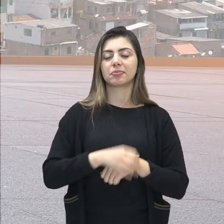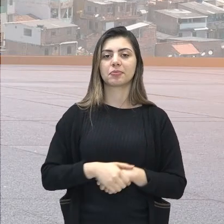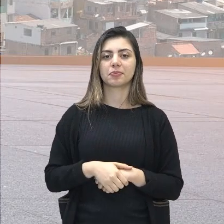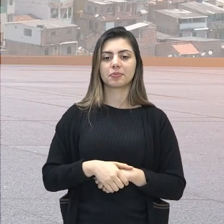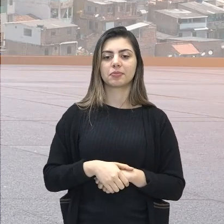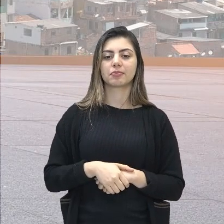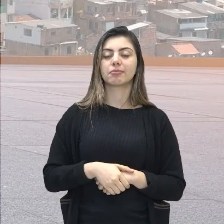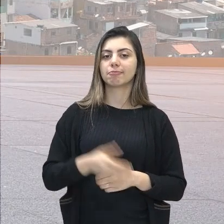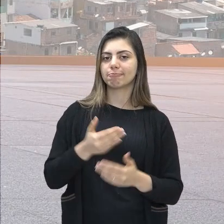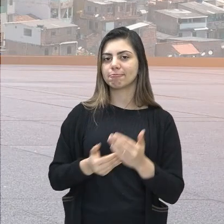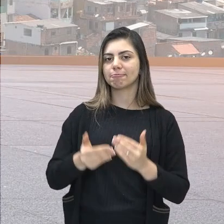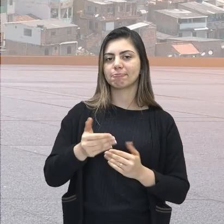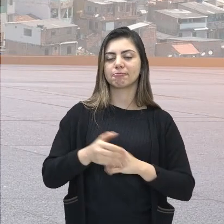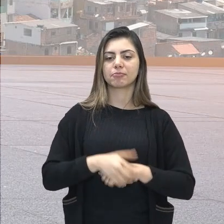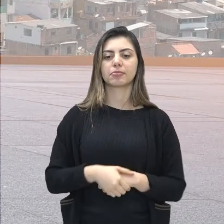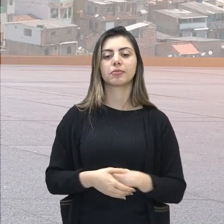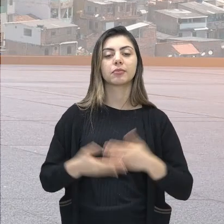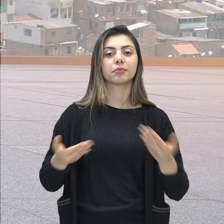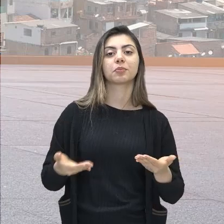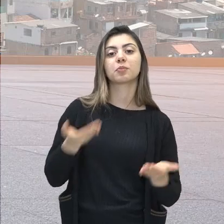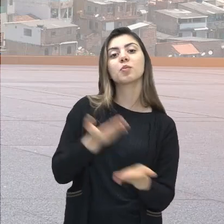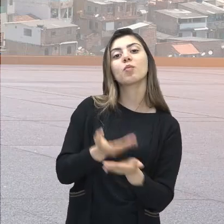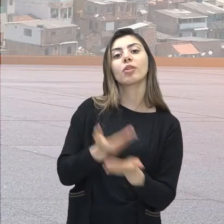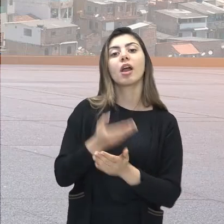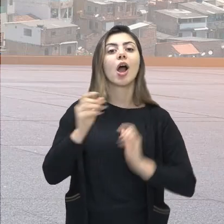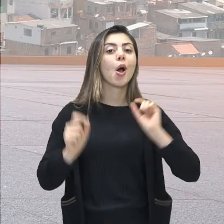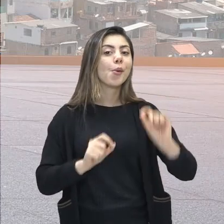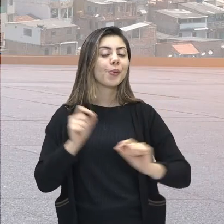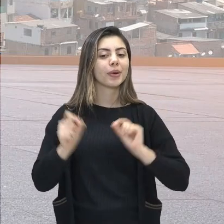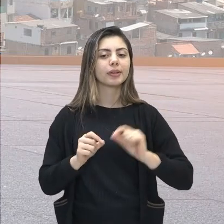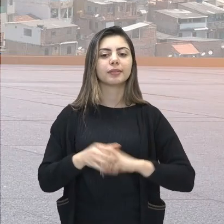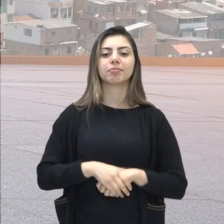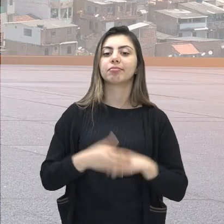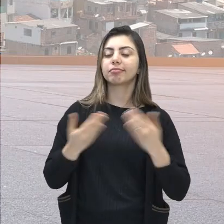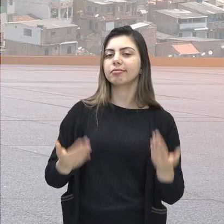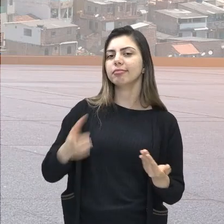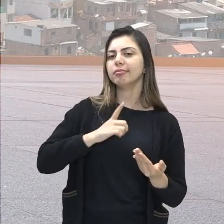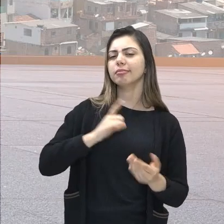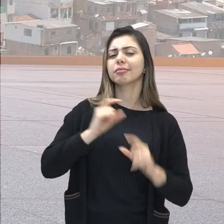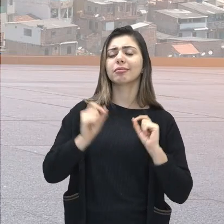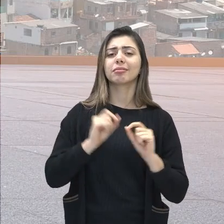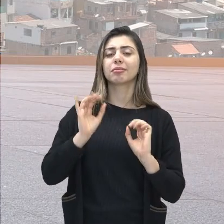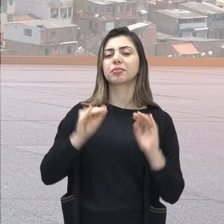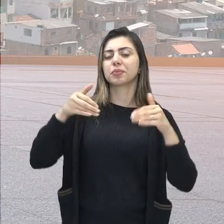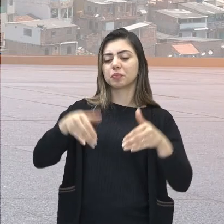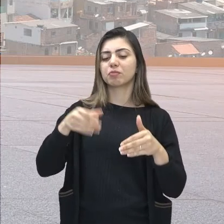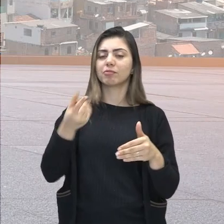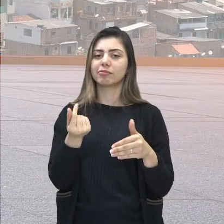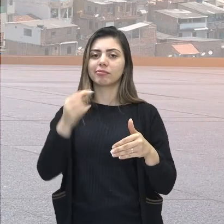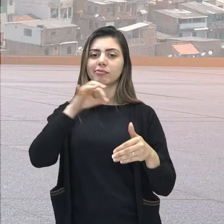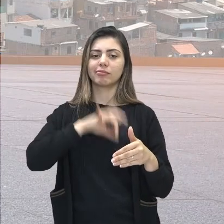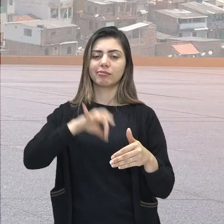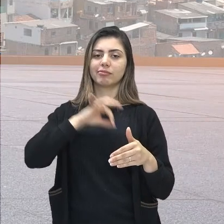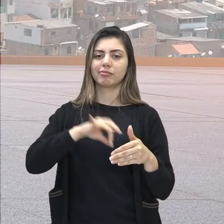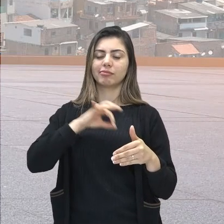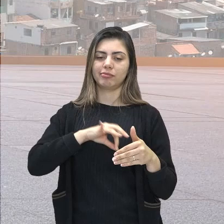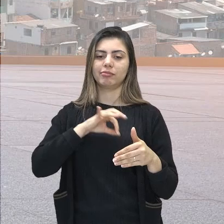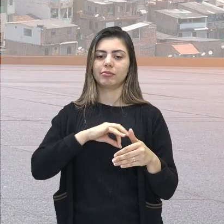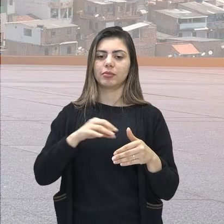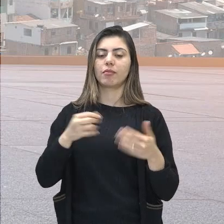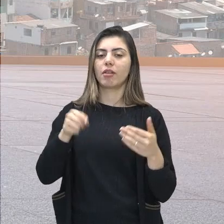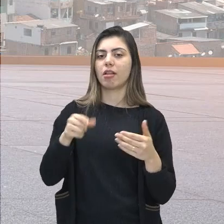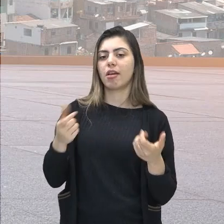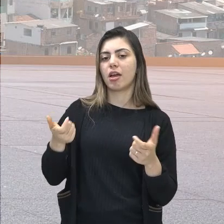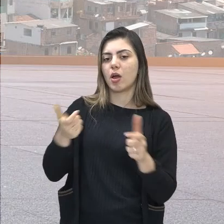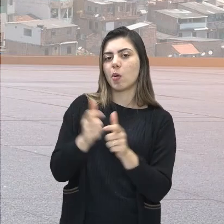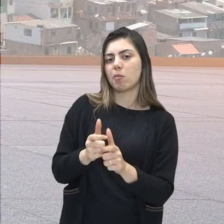bem? Dando continuidade, a gente vai verificar que a gente tem ali a concentração de renda como um elemento importante